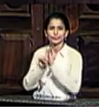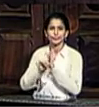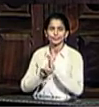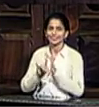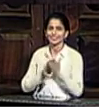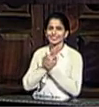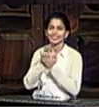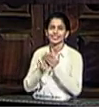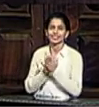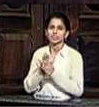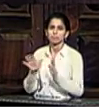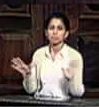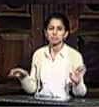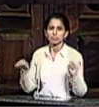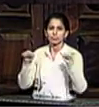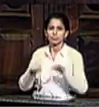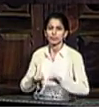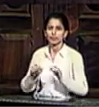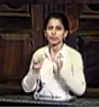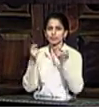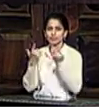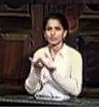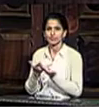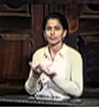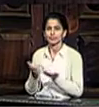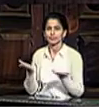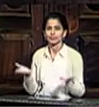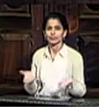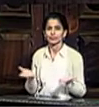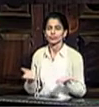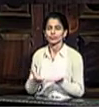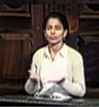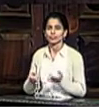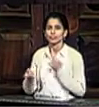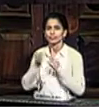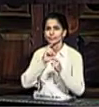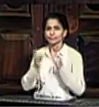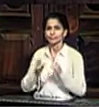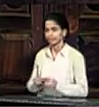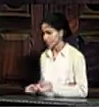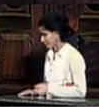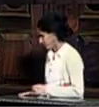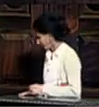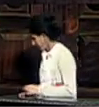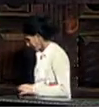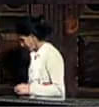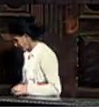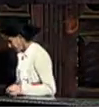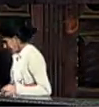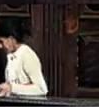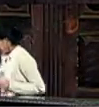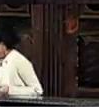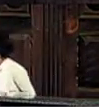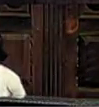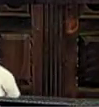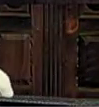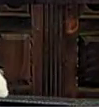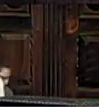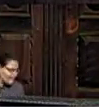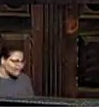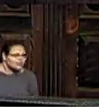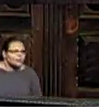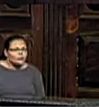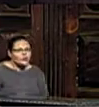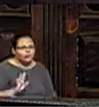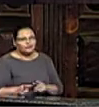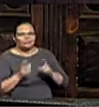Nós estávamos aqui nesse plenário, já discutindo, depois de mandar de volta projeto de extinção de